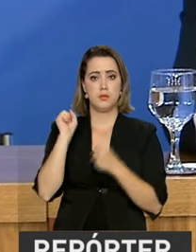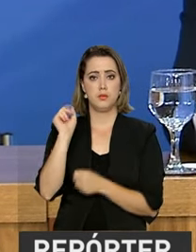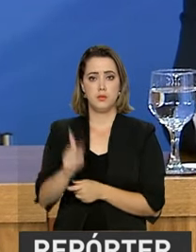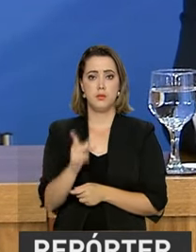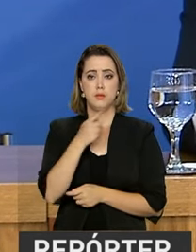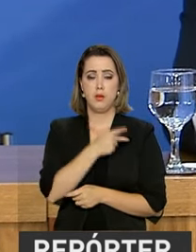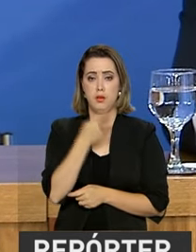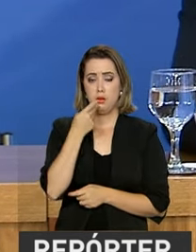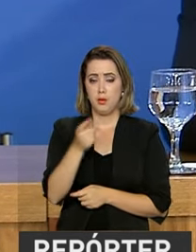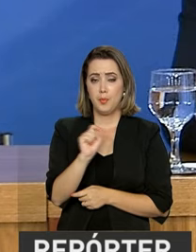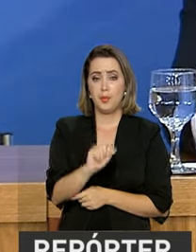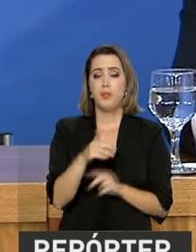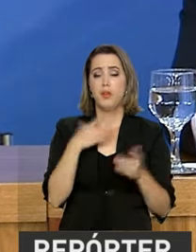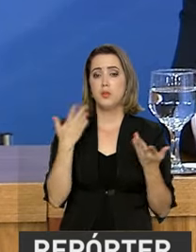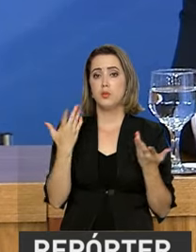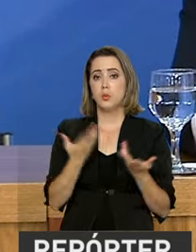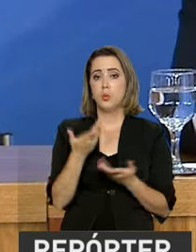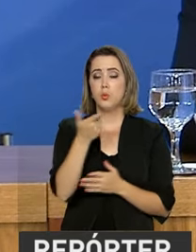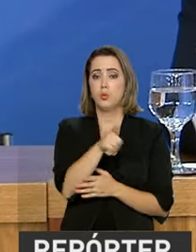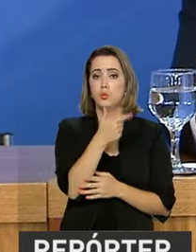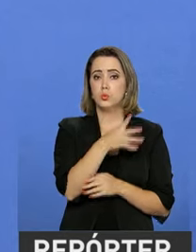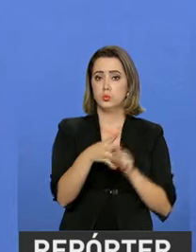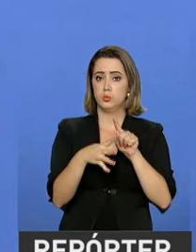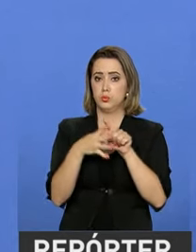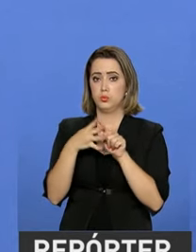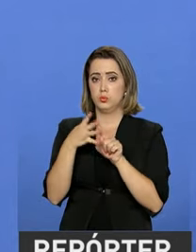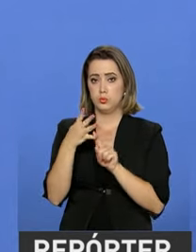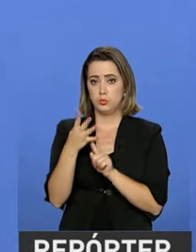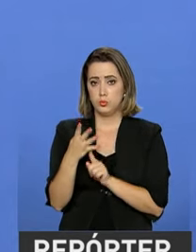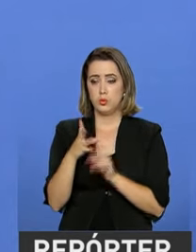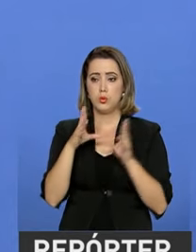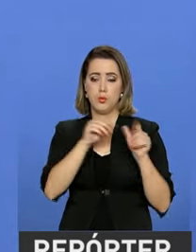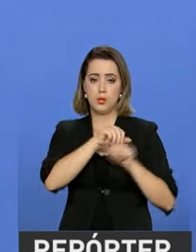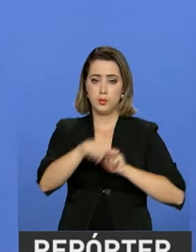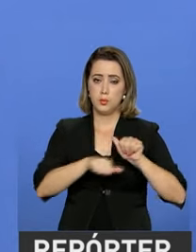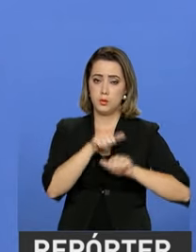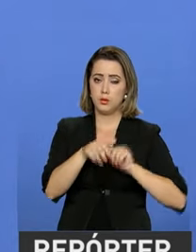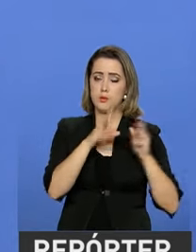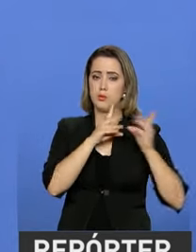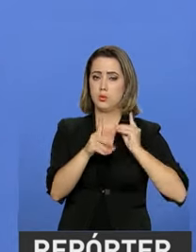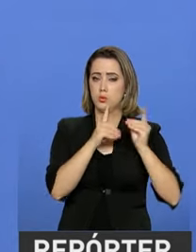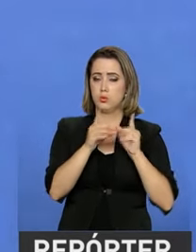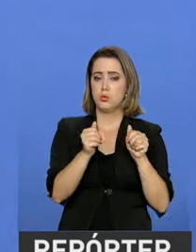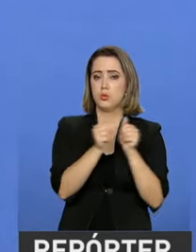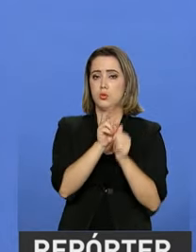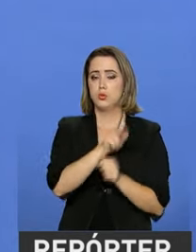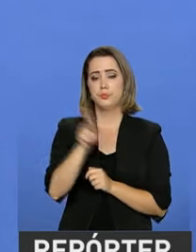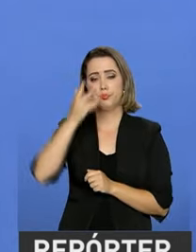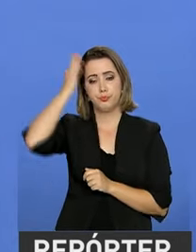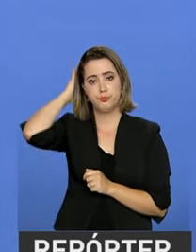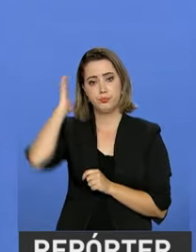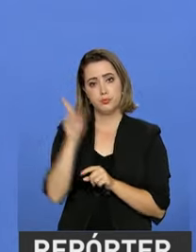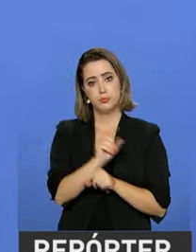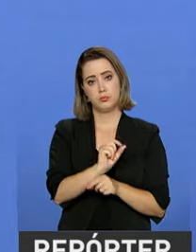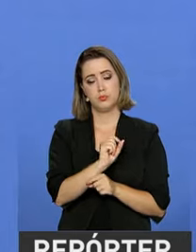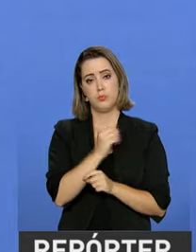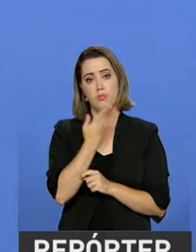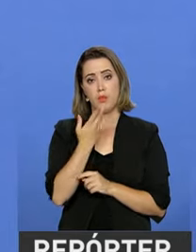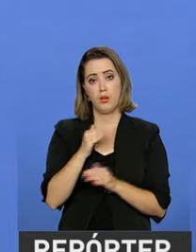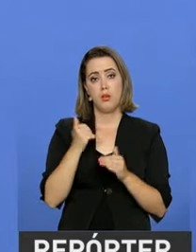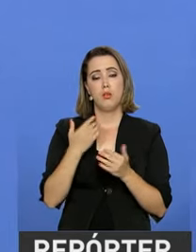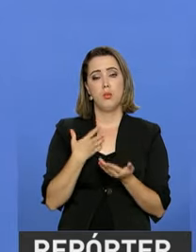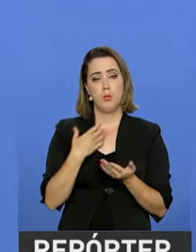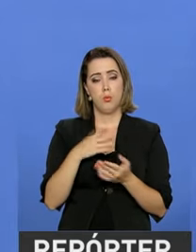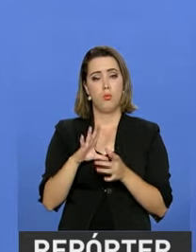Artur Maia também comentou os outros quatro pontos em que estão sendo negociados ajustes na Proposta com a